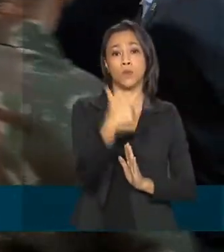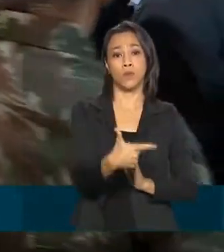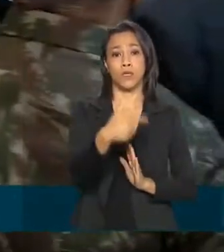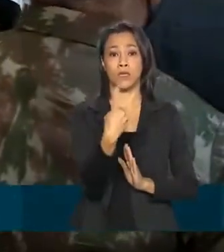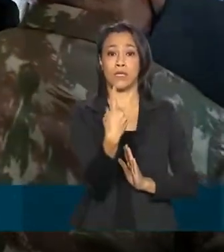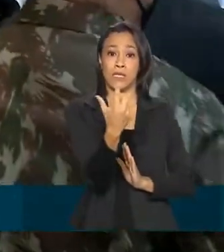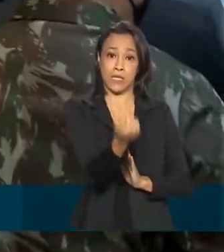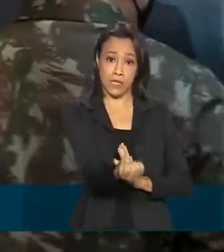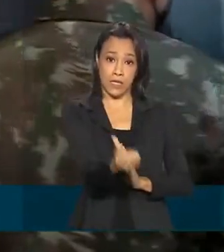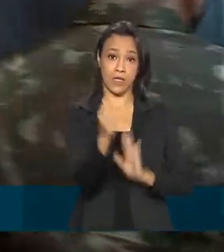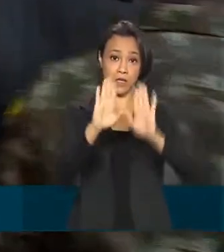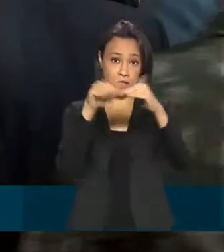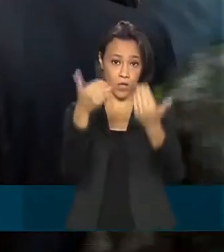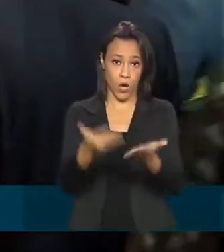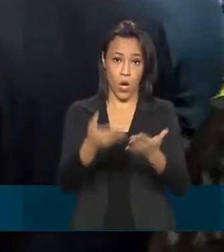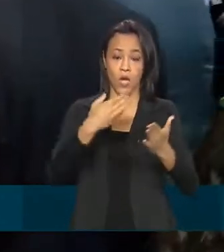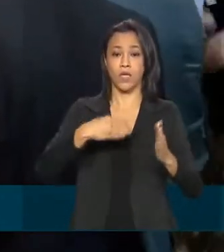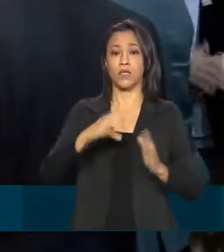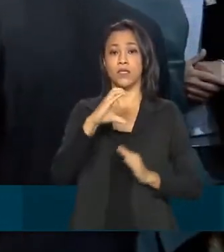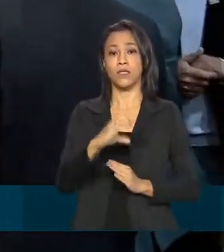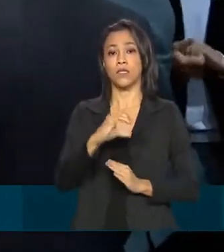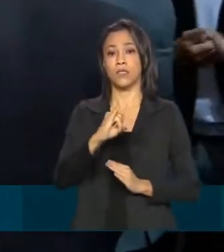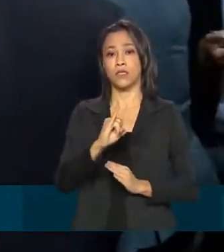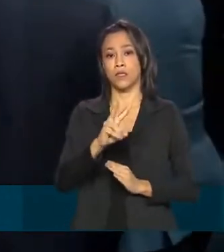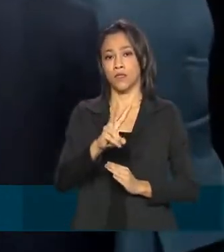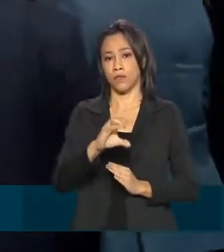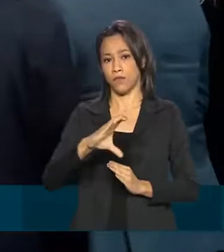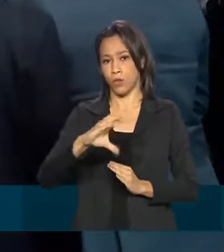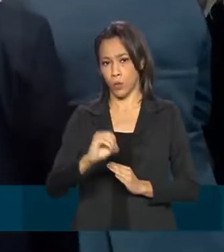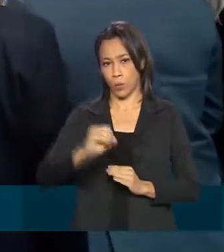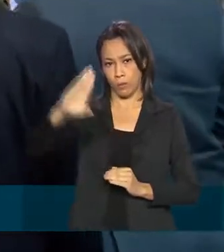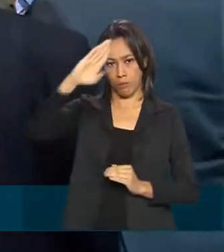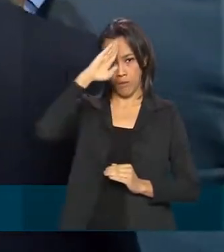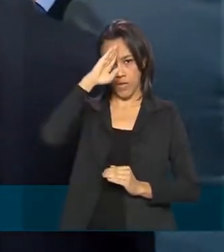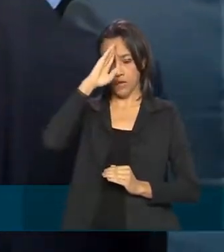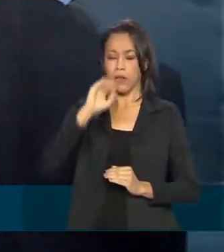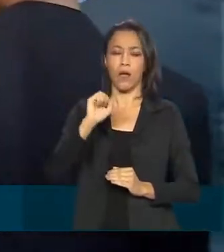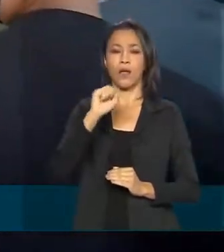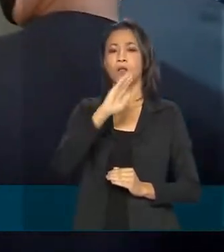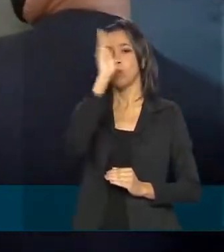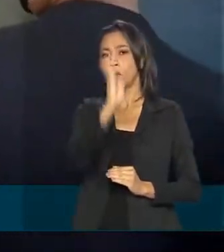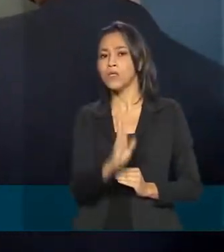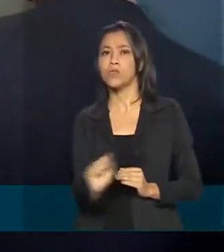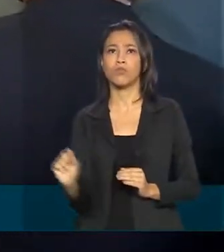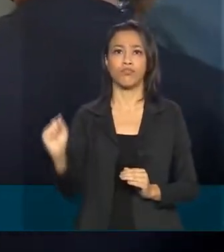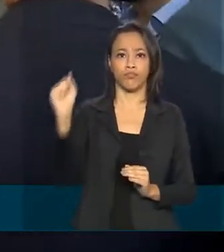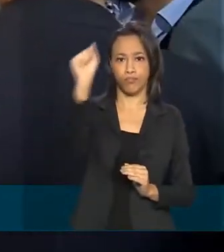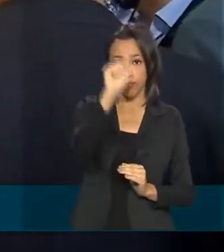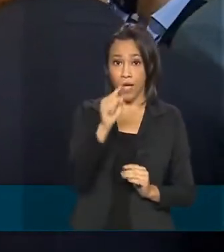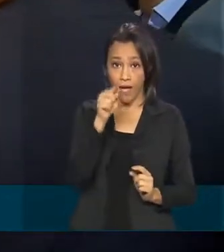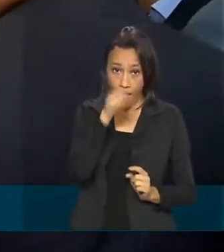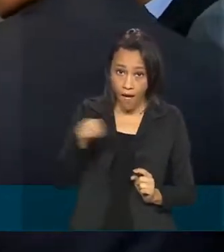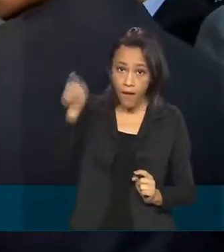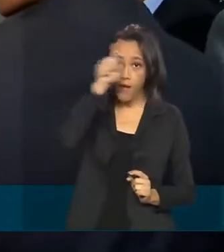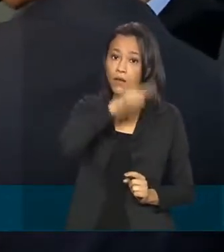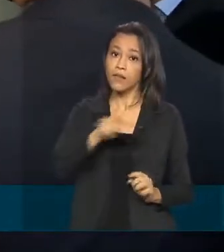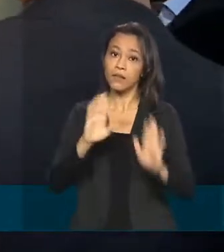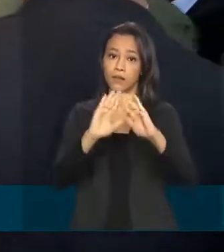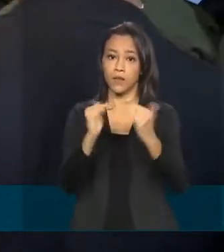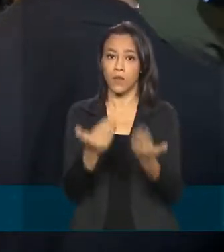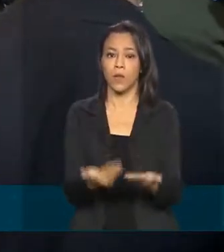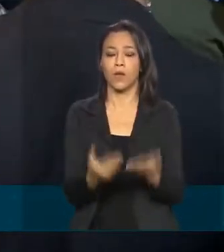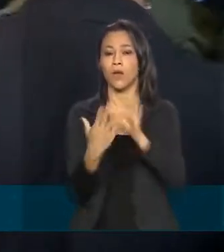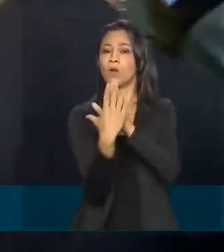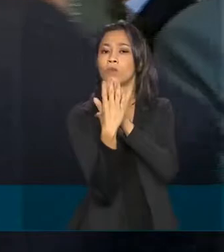escolas cívico-militares em todo o país. E com essas escolas, com esse modelo